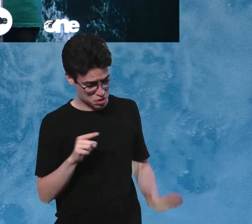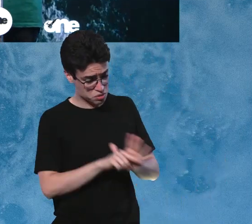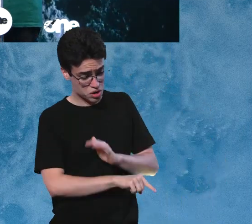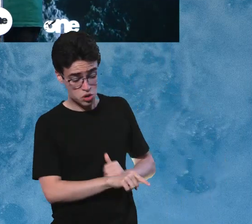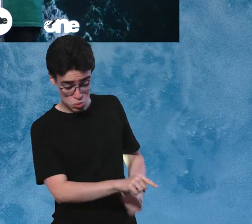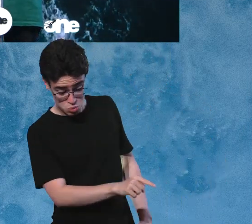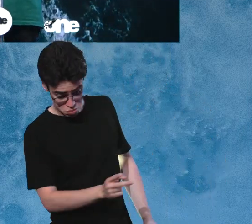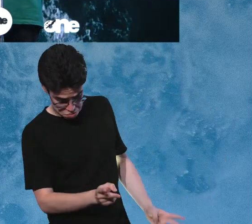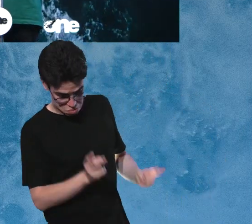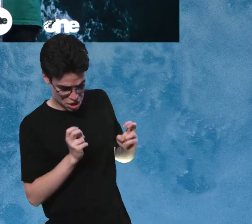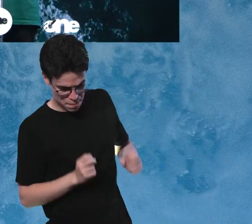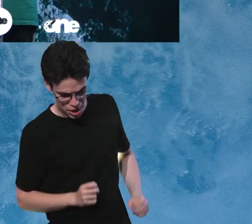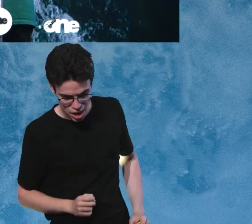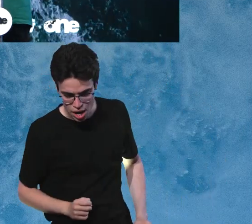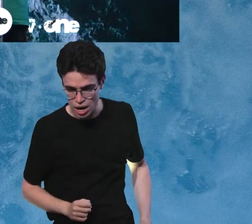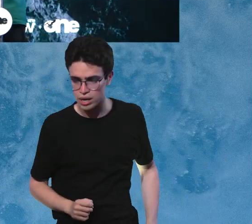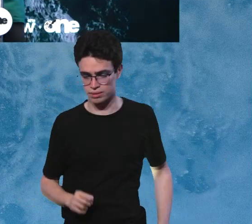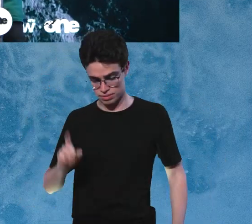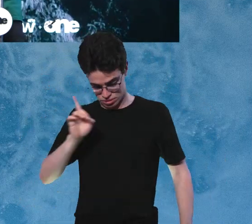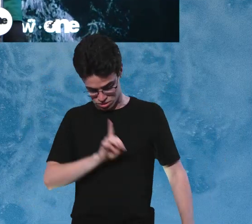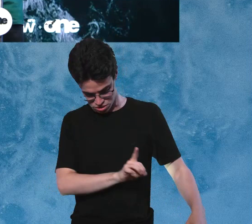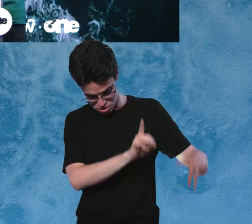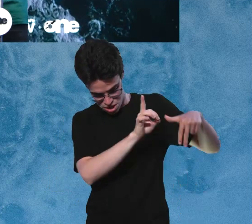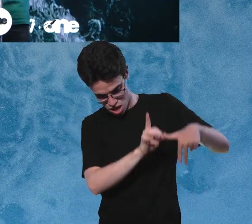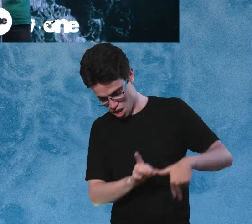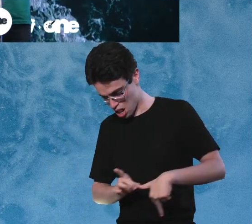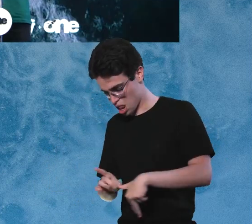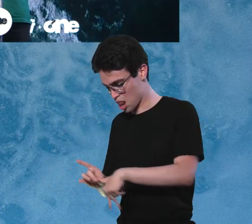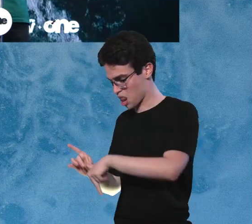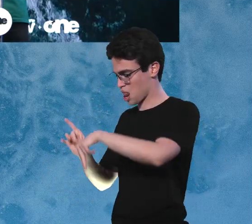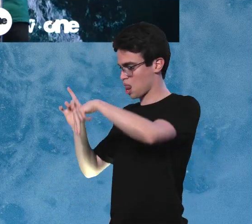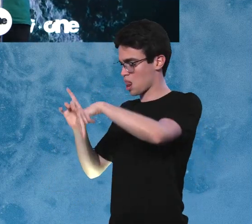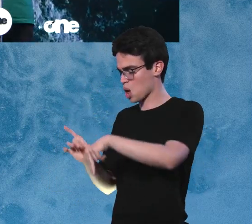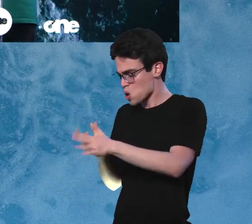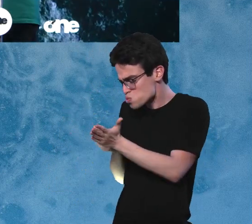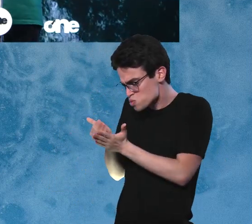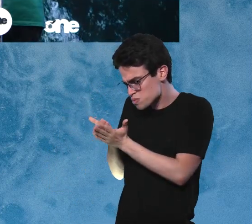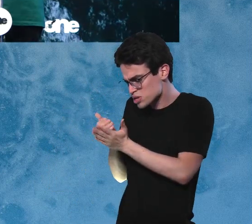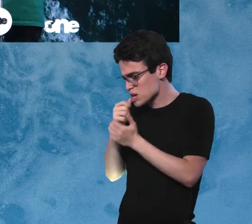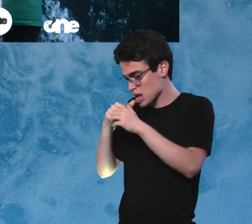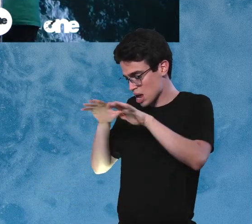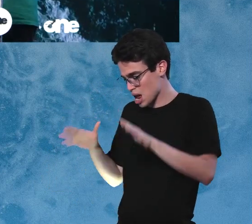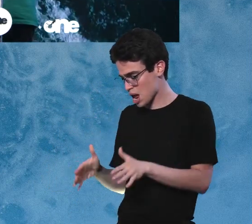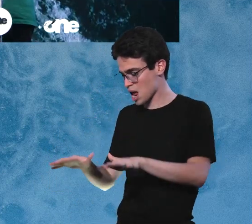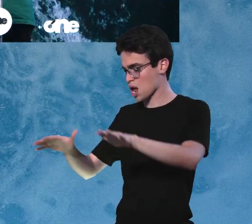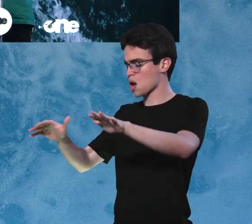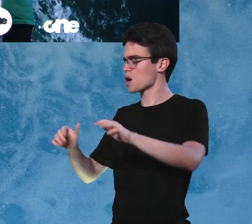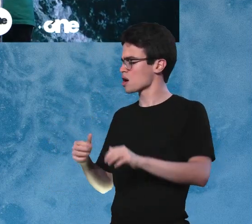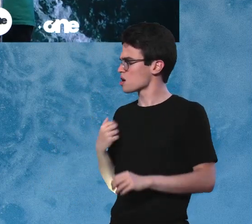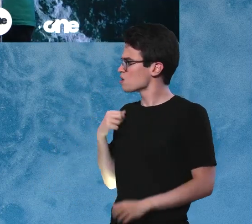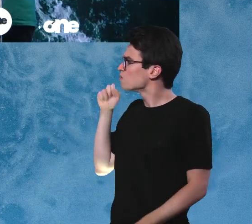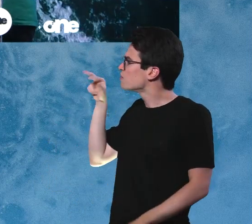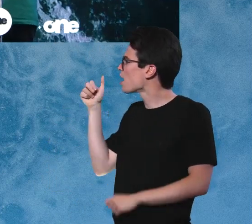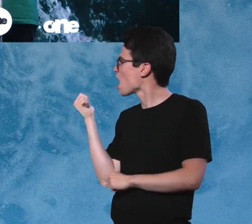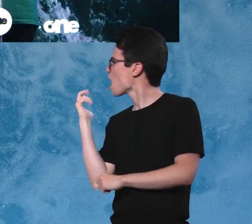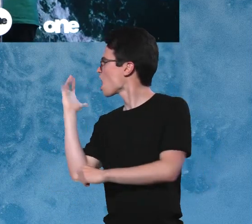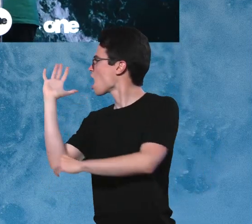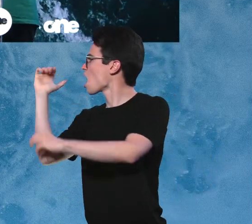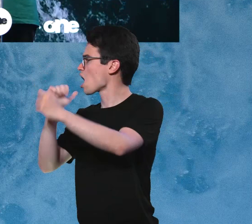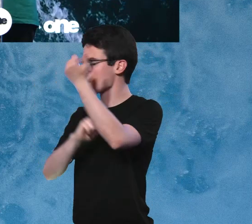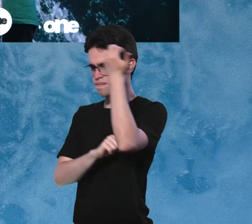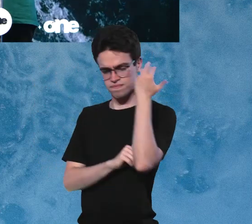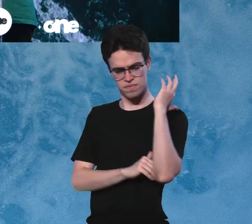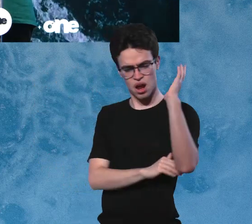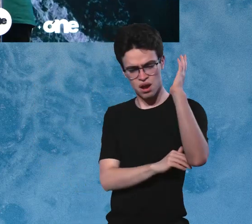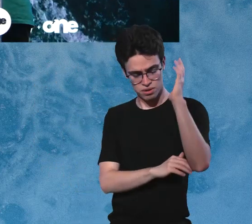isto? Levou-me então de volta à margem do rio. Quando ali cheguei, vi muitas árvores em cada lado do rio. Ele me